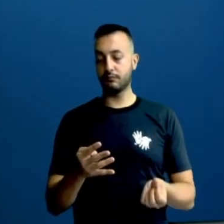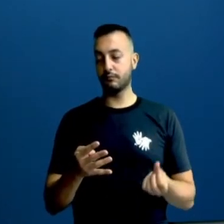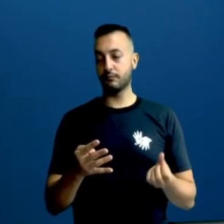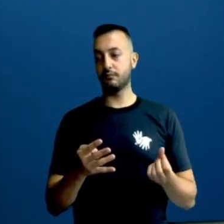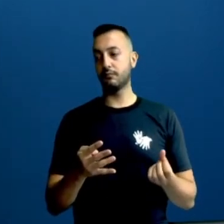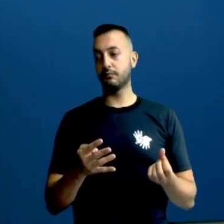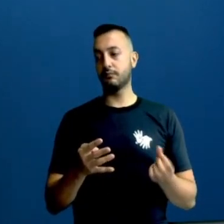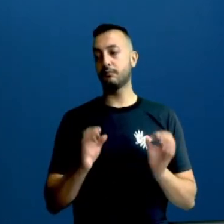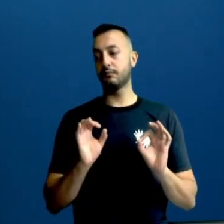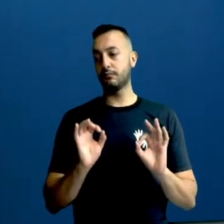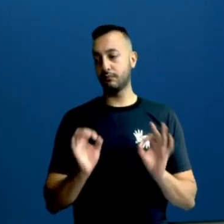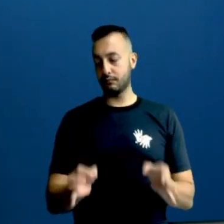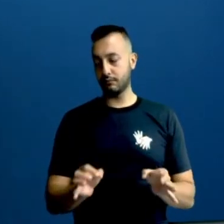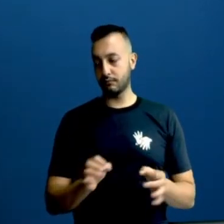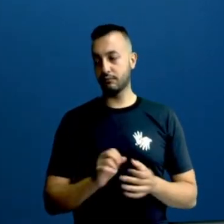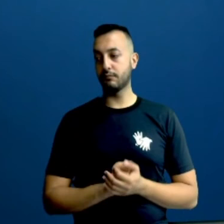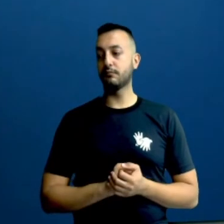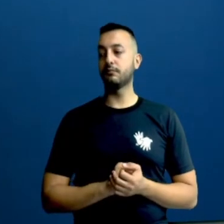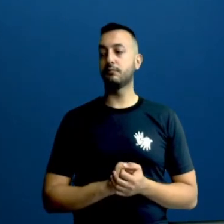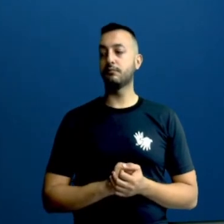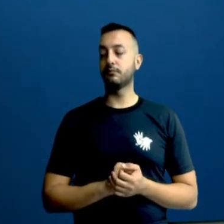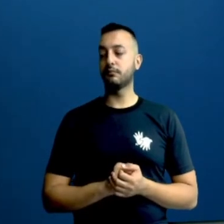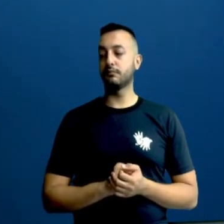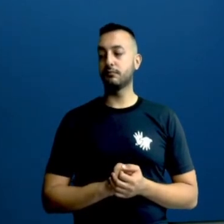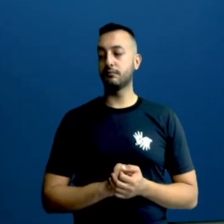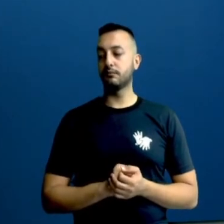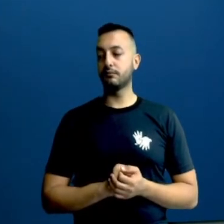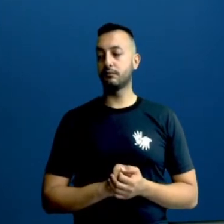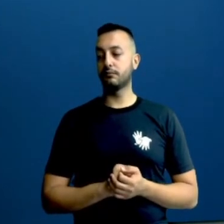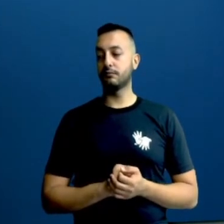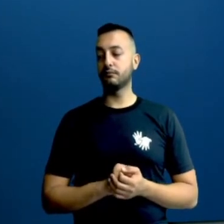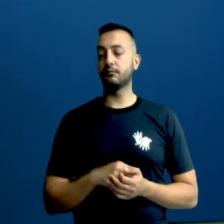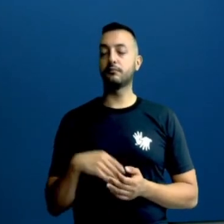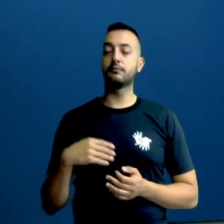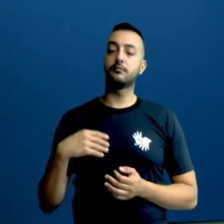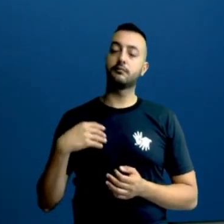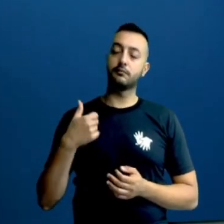4.866. Confere com os dados. Em